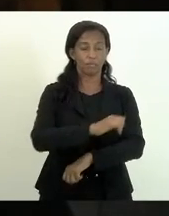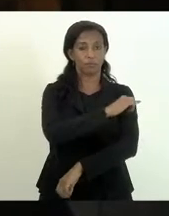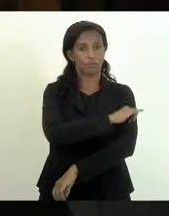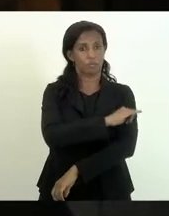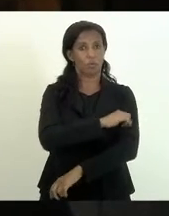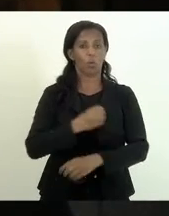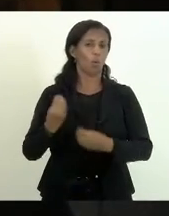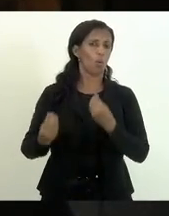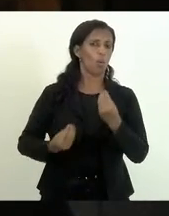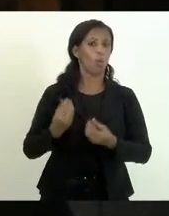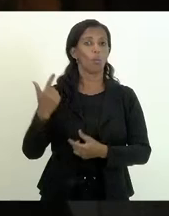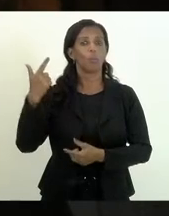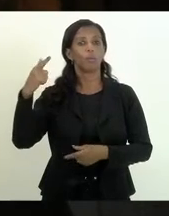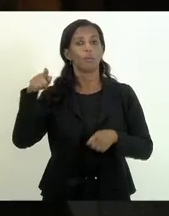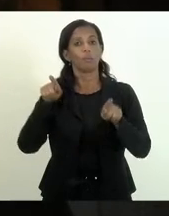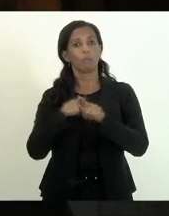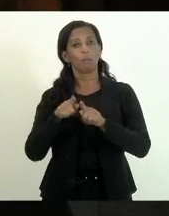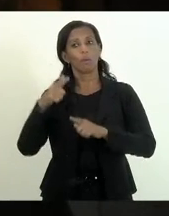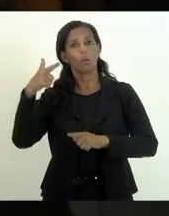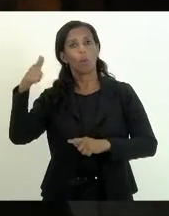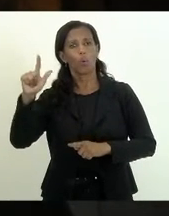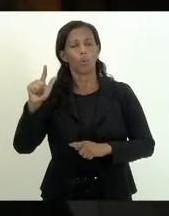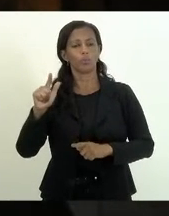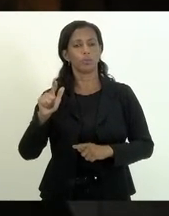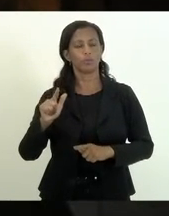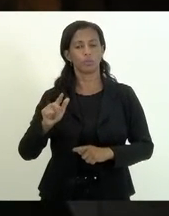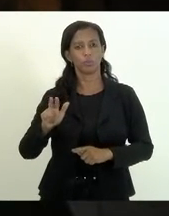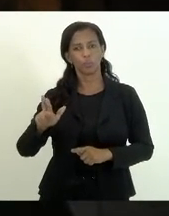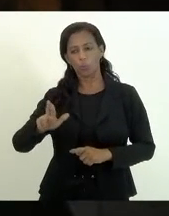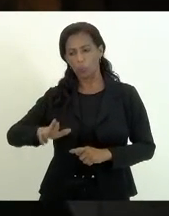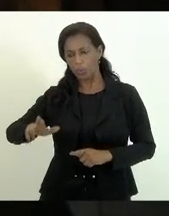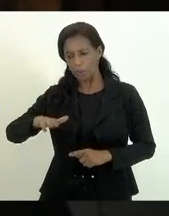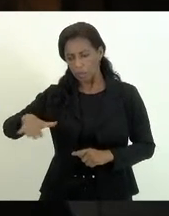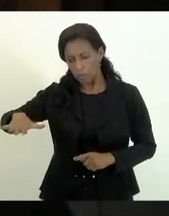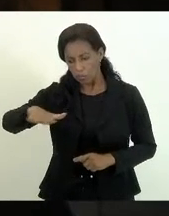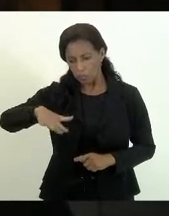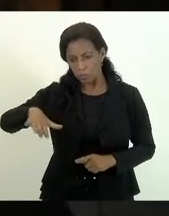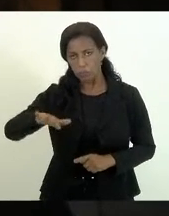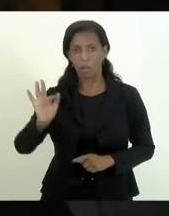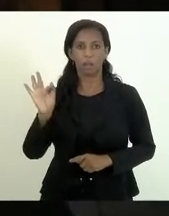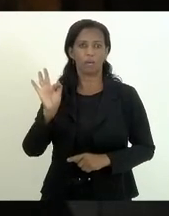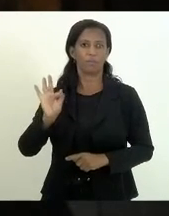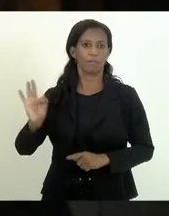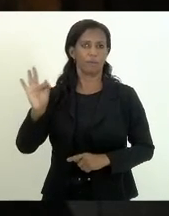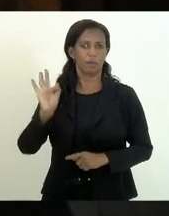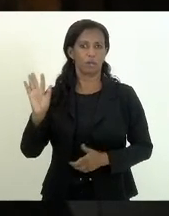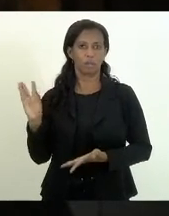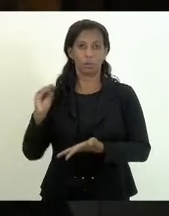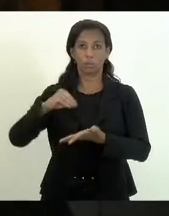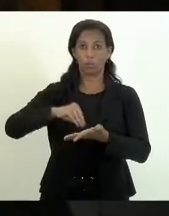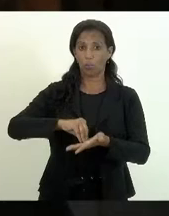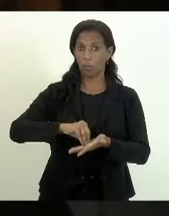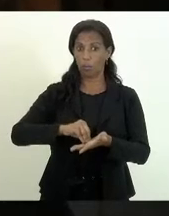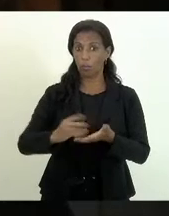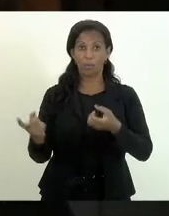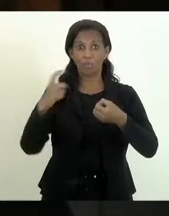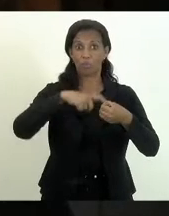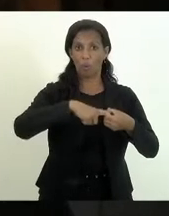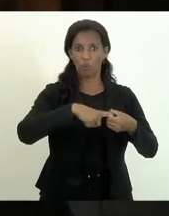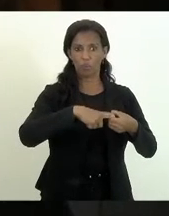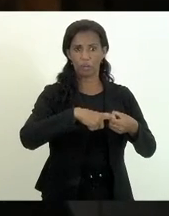Janeiro como também outras unidades da Federação da federação Eu não coloco nos cofres